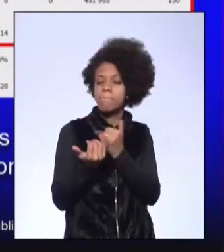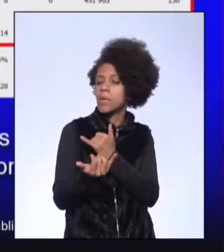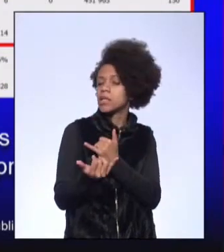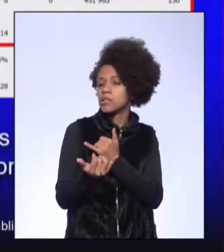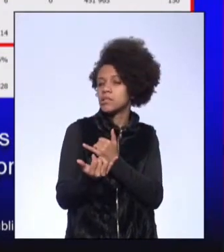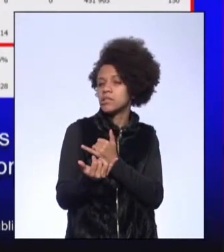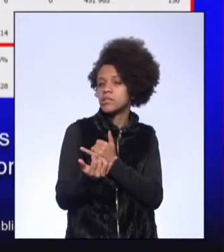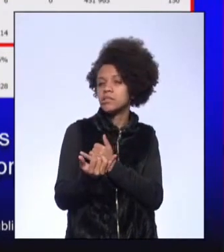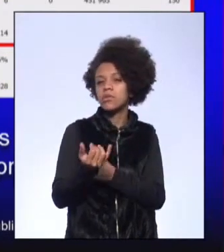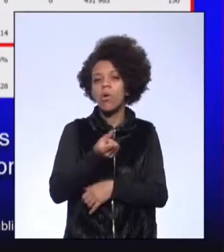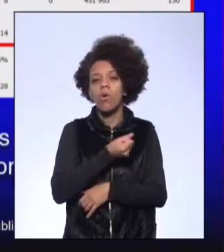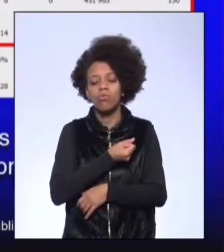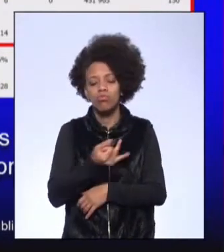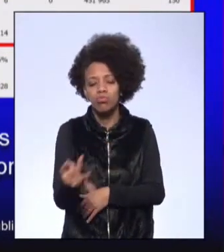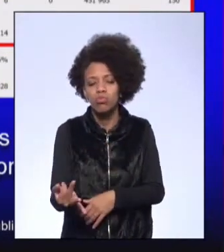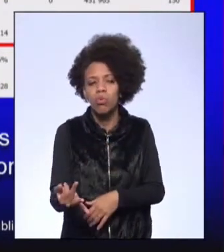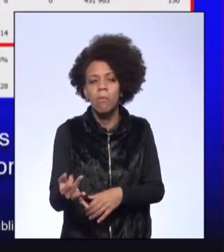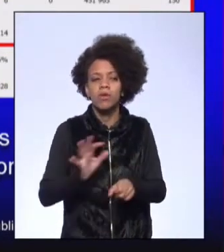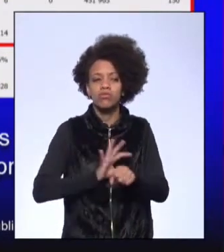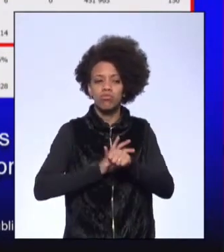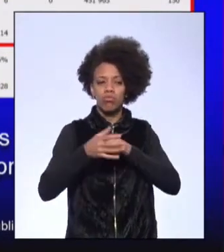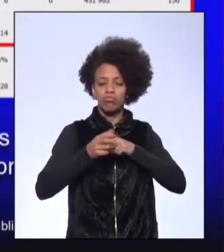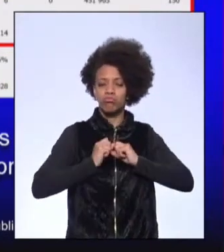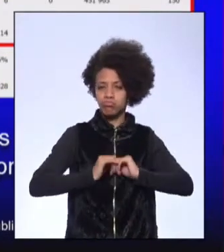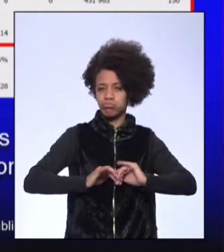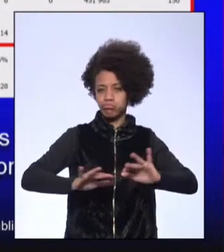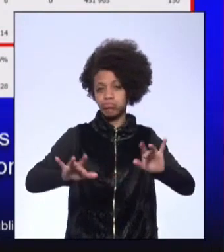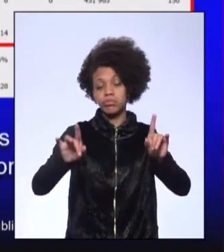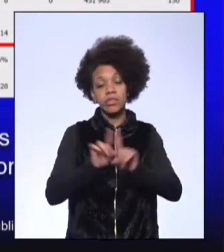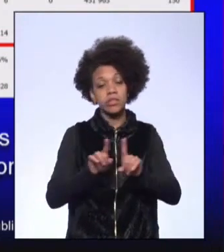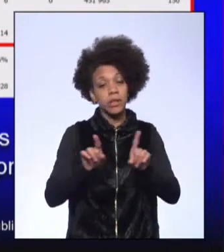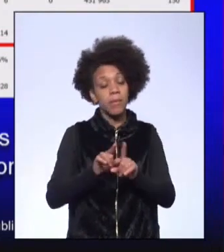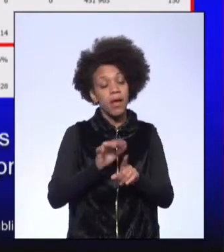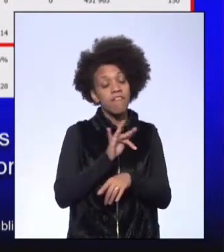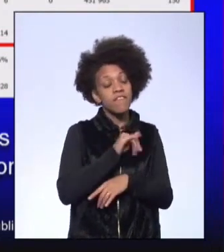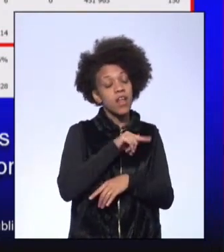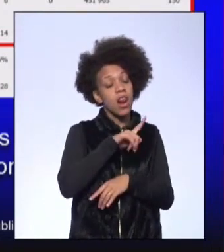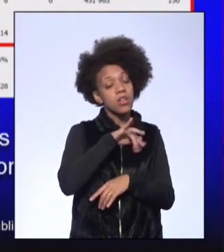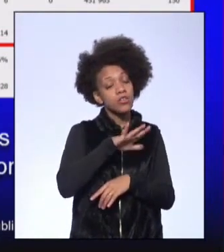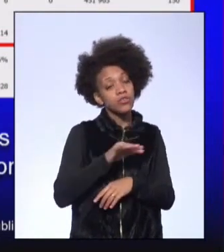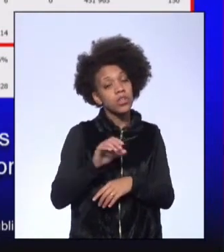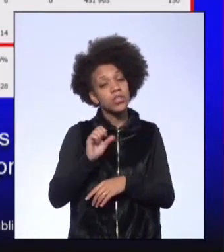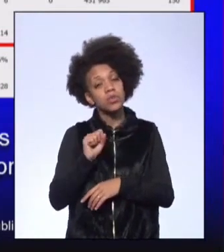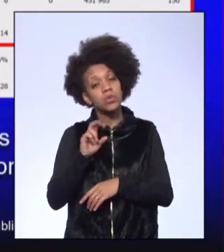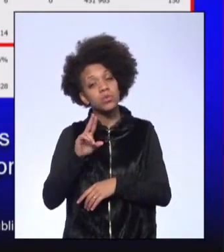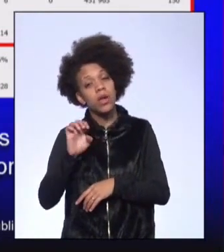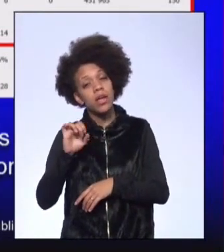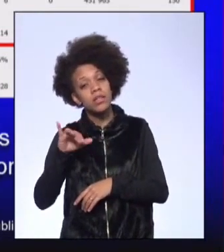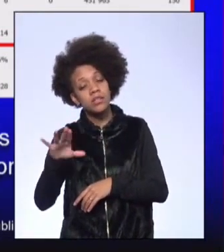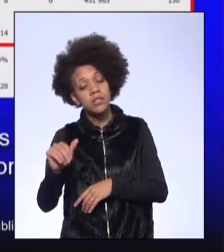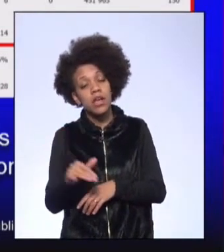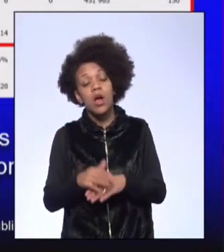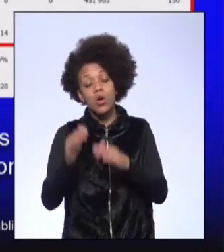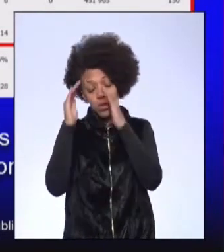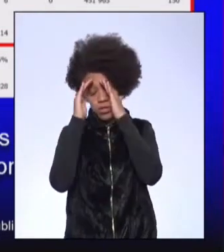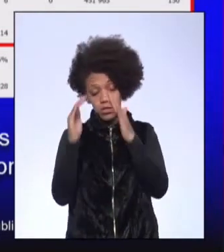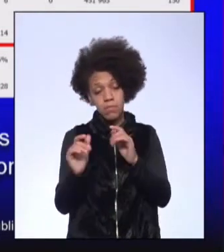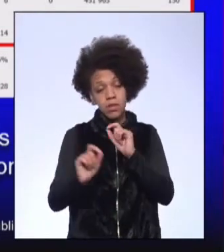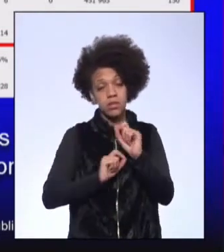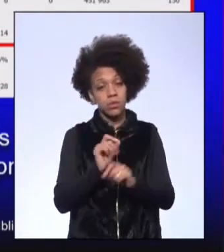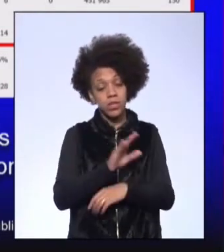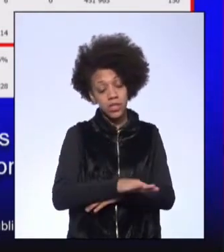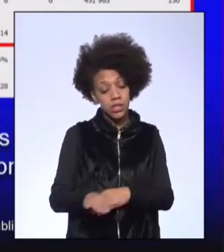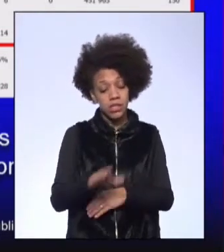de casos, número de hospitalizações, tanto na Finlândia como na Suécia, no que diz respeito a